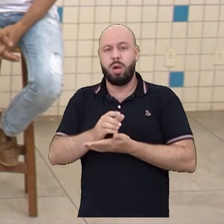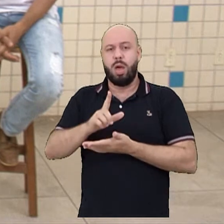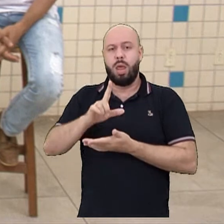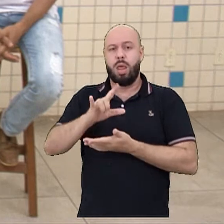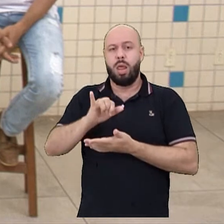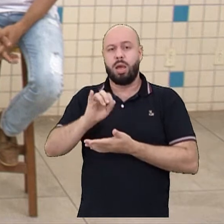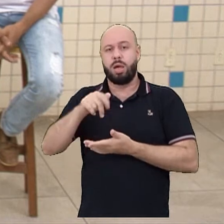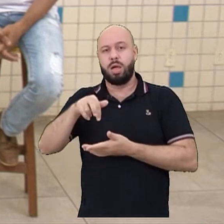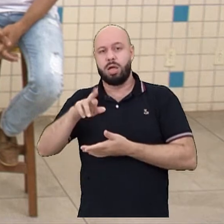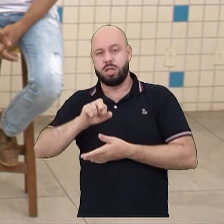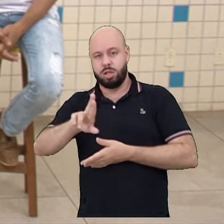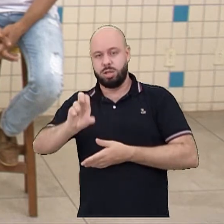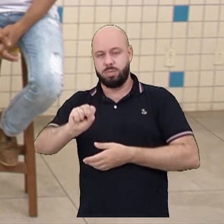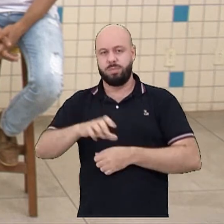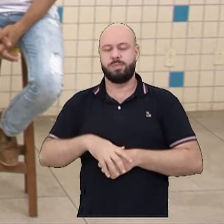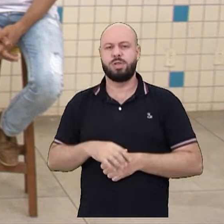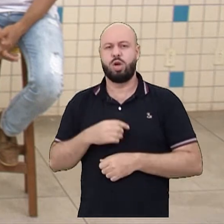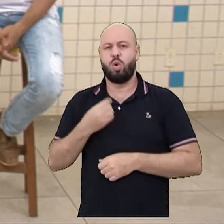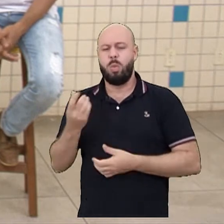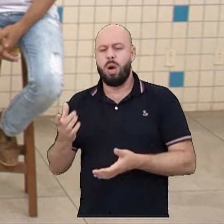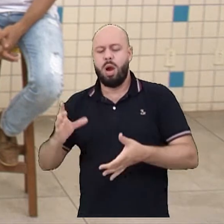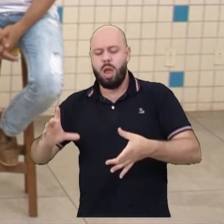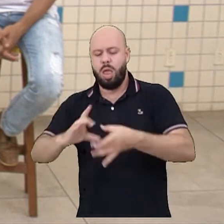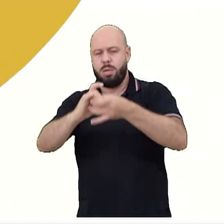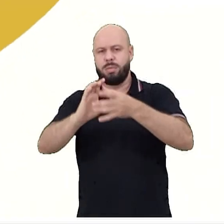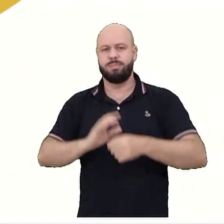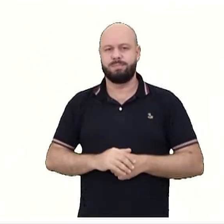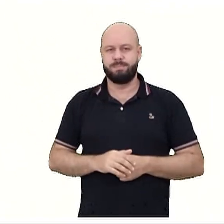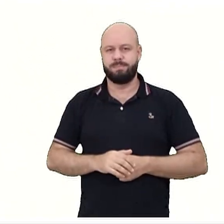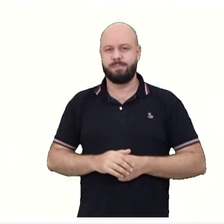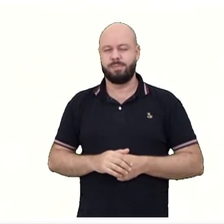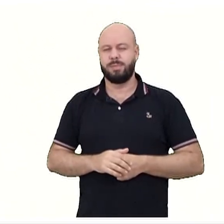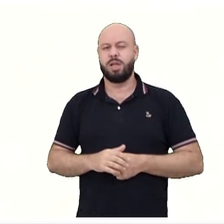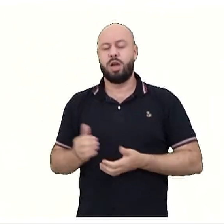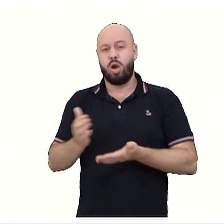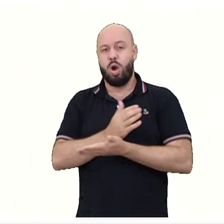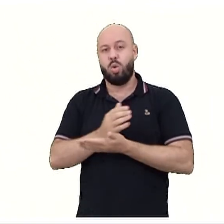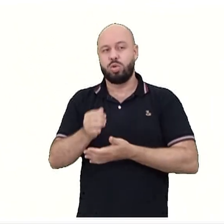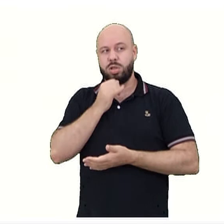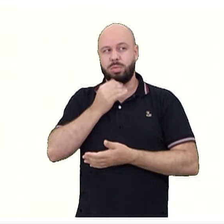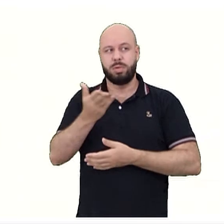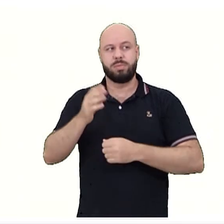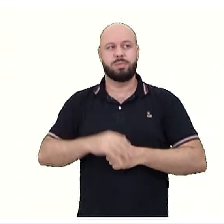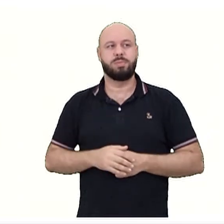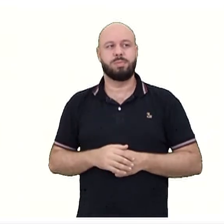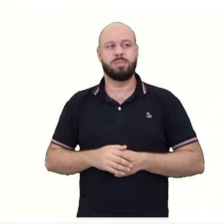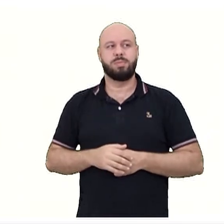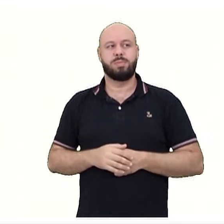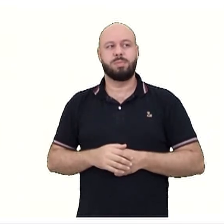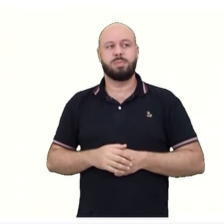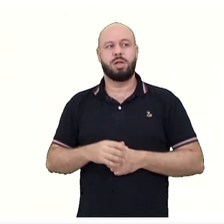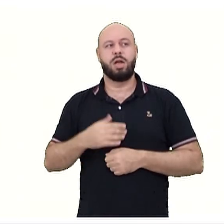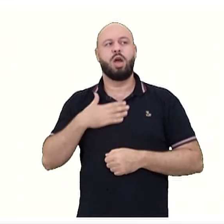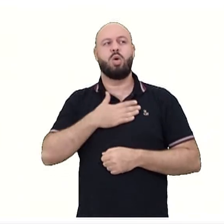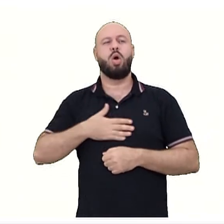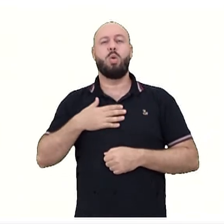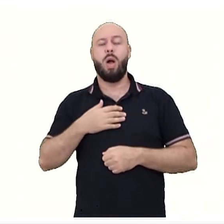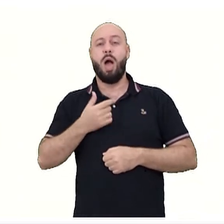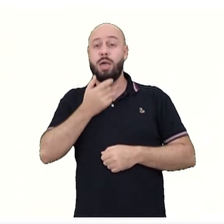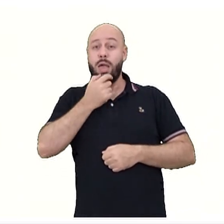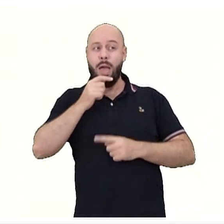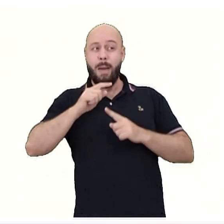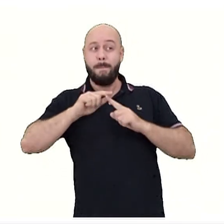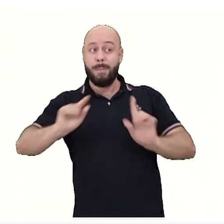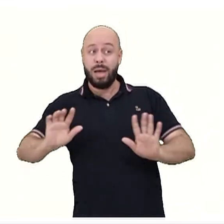né? Dessas ligações aí. Exatamente. Temos alguns exemplos aí para vocês, não é, professor? I like English,